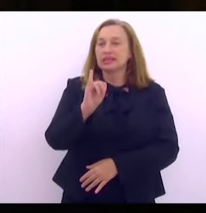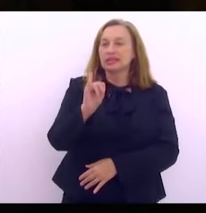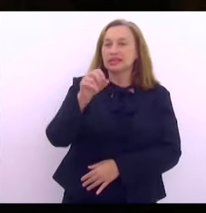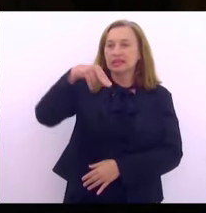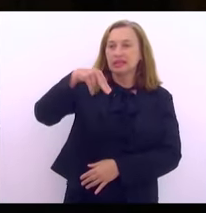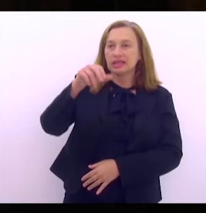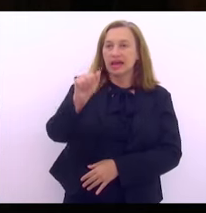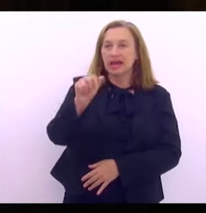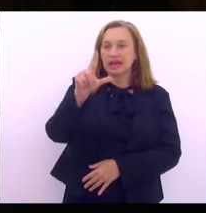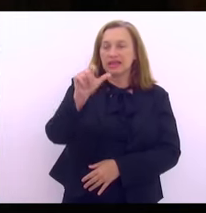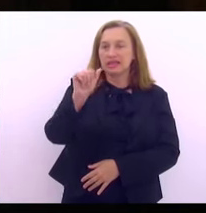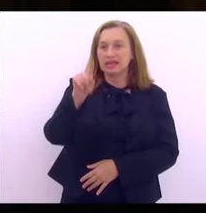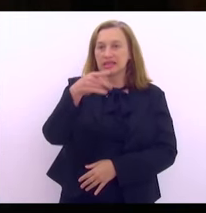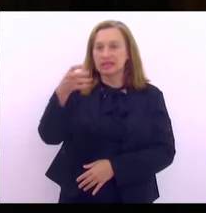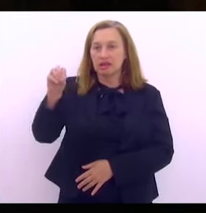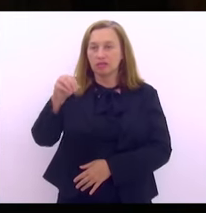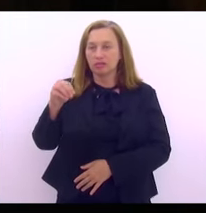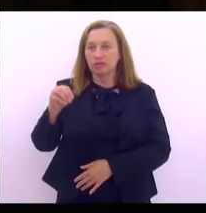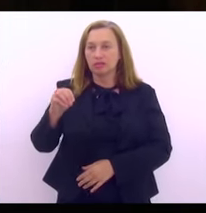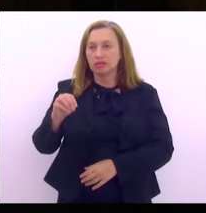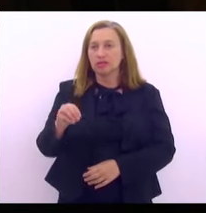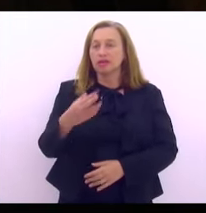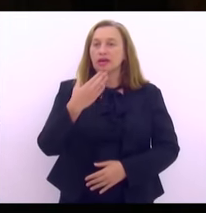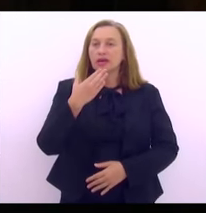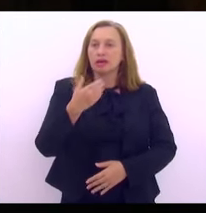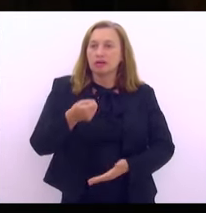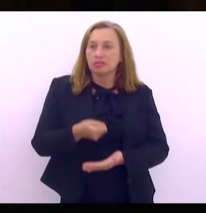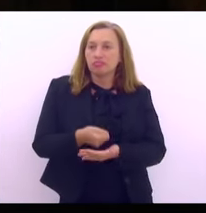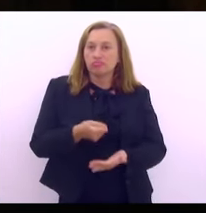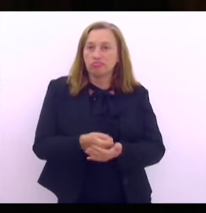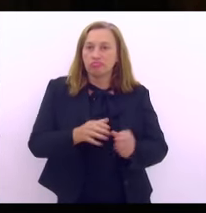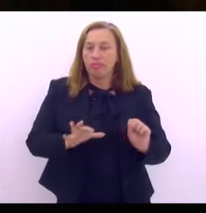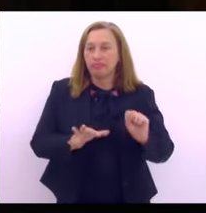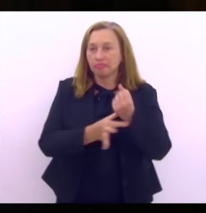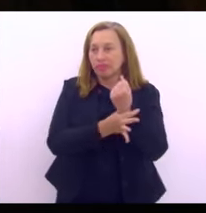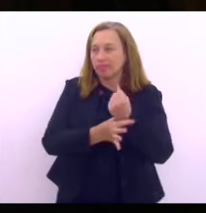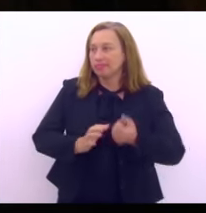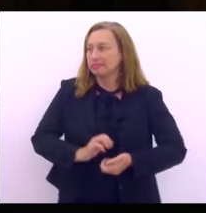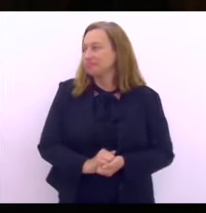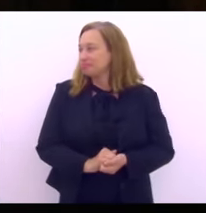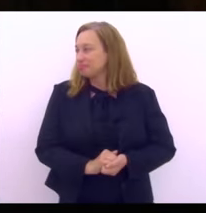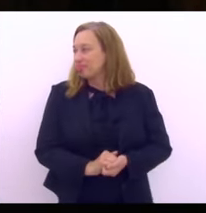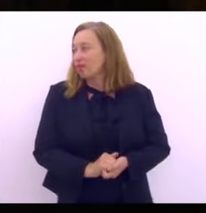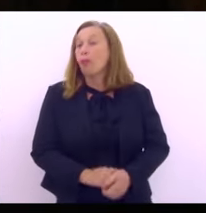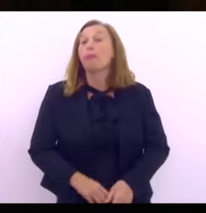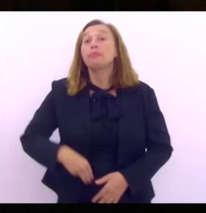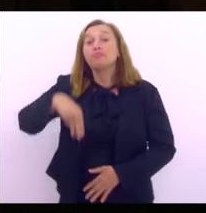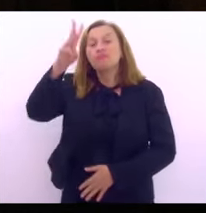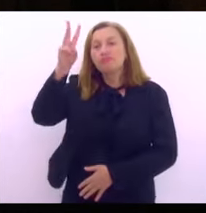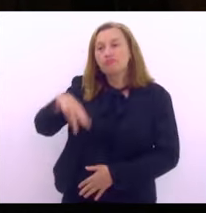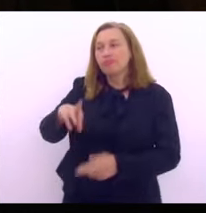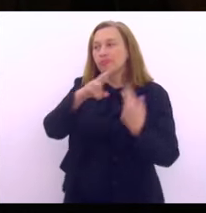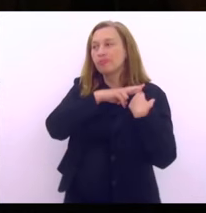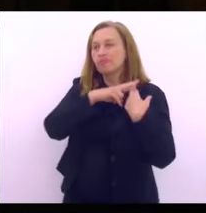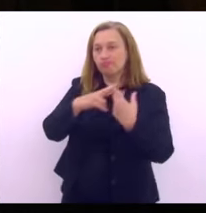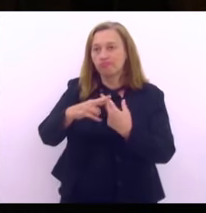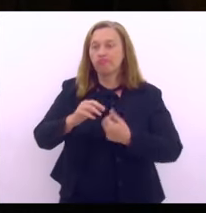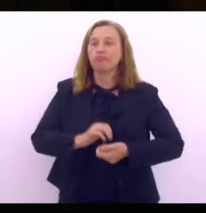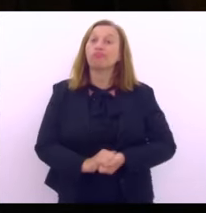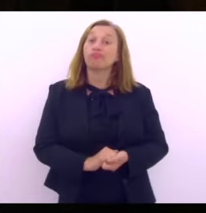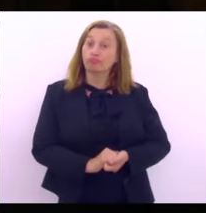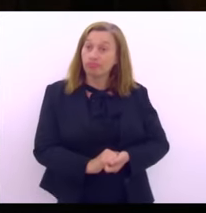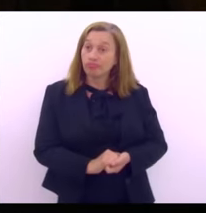exigida por questões de segurança. Agora eu lhe pergunto, de quem é a responsabilidade por